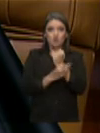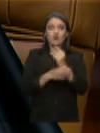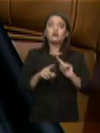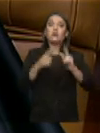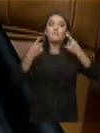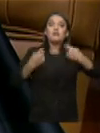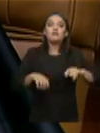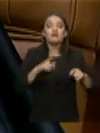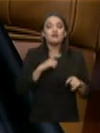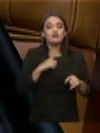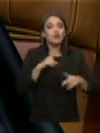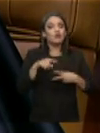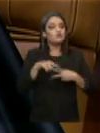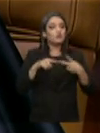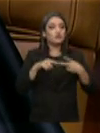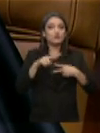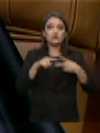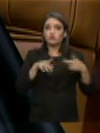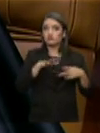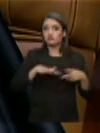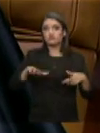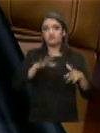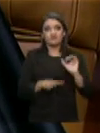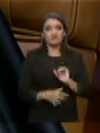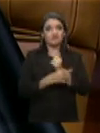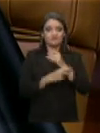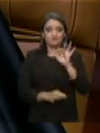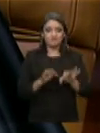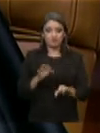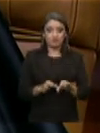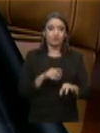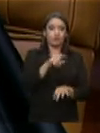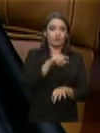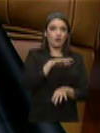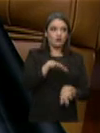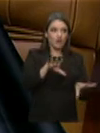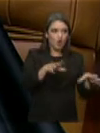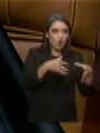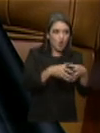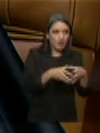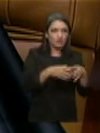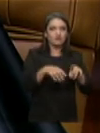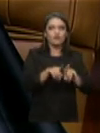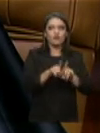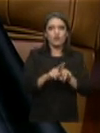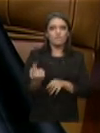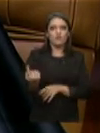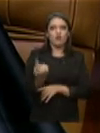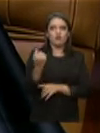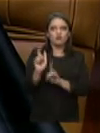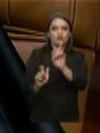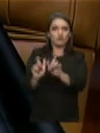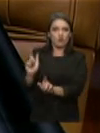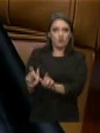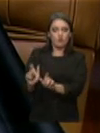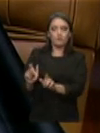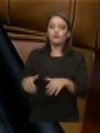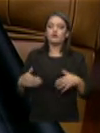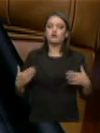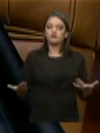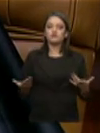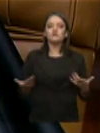nas duas dimensões da segurança jurídica, a coletiva e a individual. Nos casos narrados,